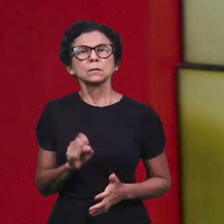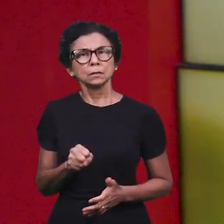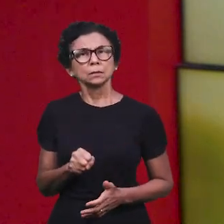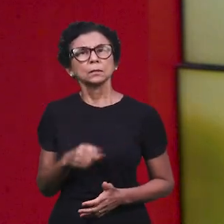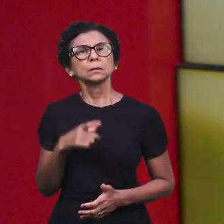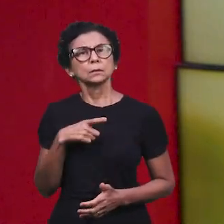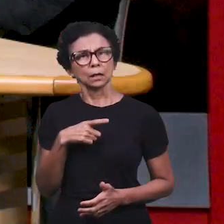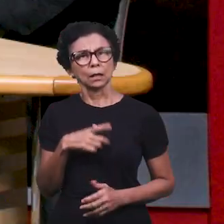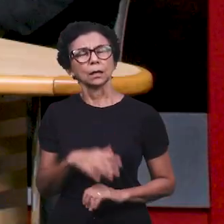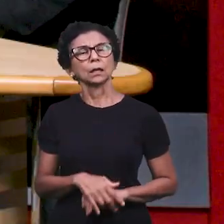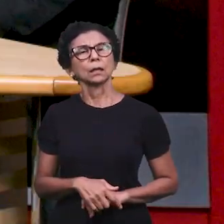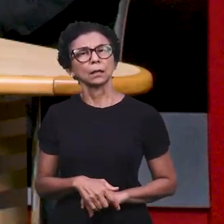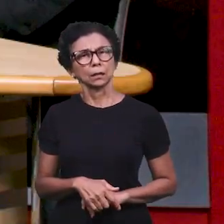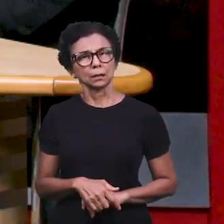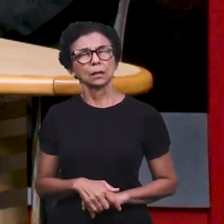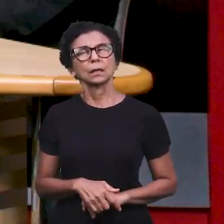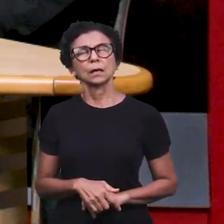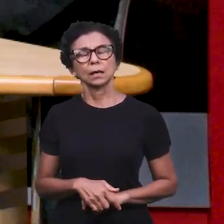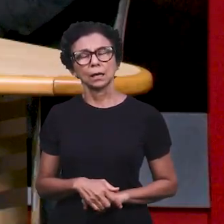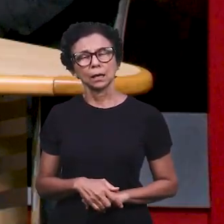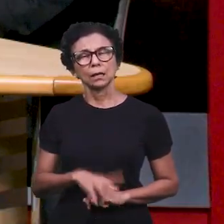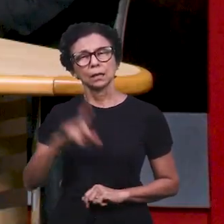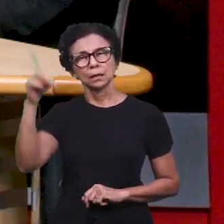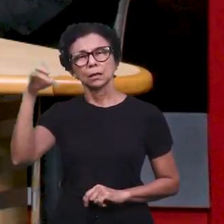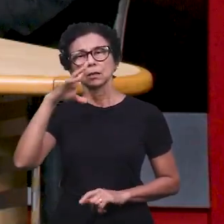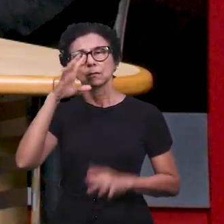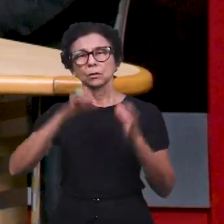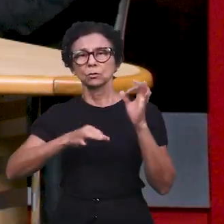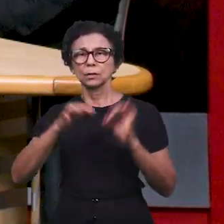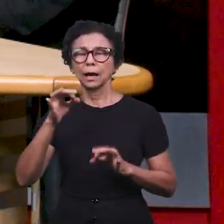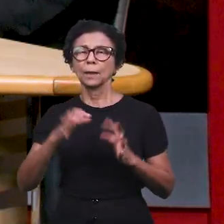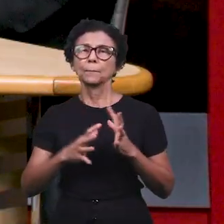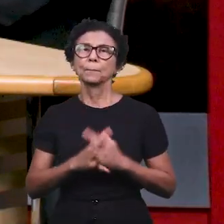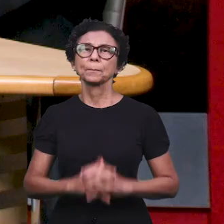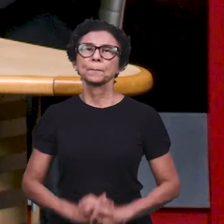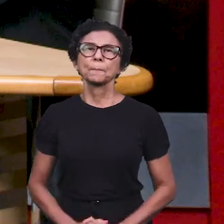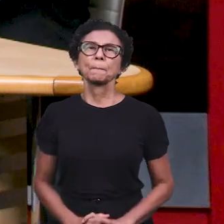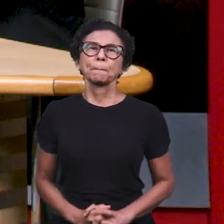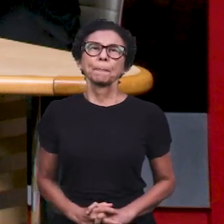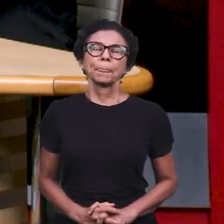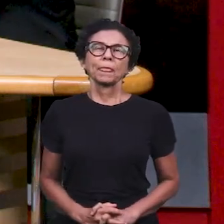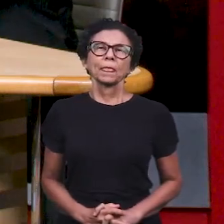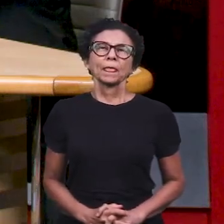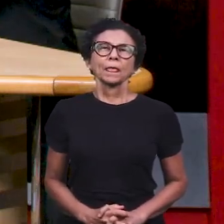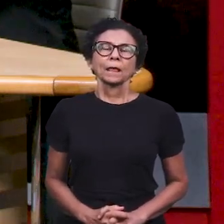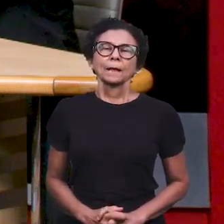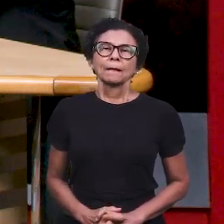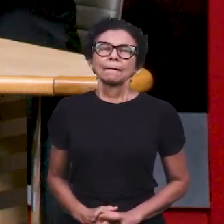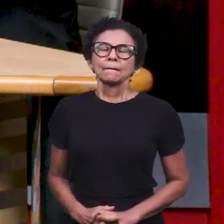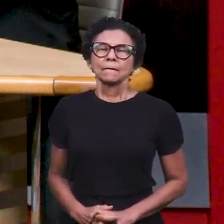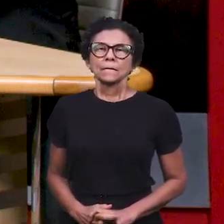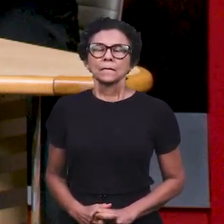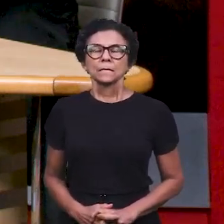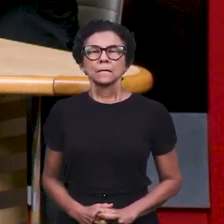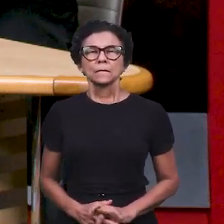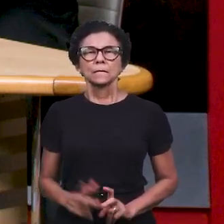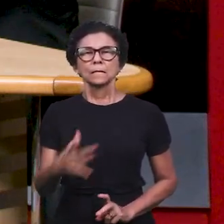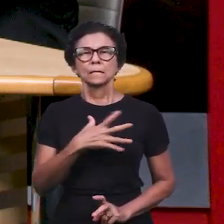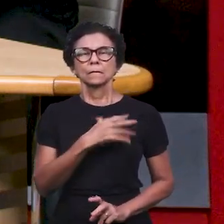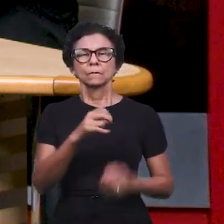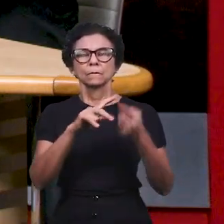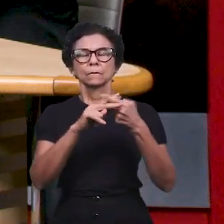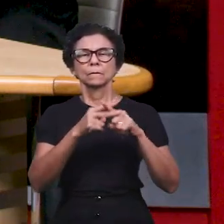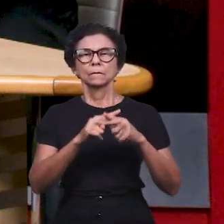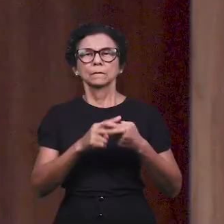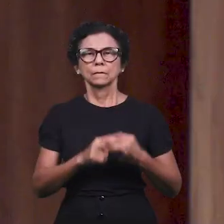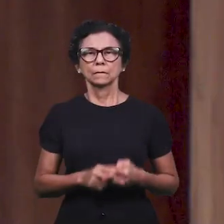nossa esperança. Porque ele vai julgar de acordo com essa esperança. Glória a Deus, isso aí. Essa palavra correção, corrija seu filho, vamos